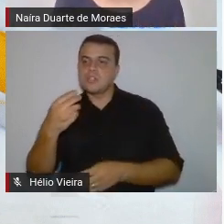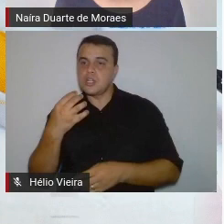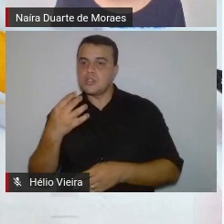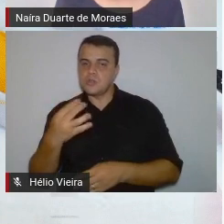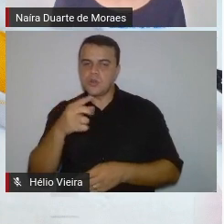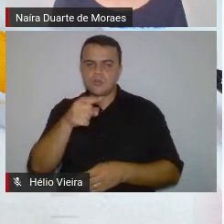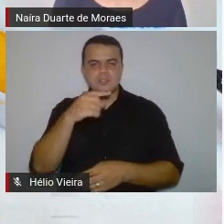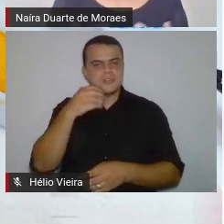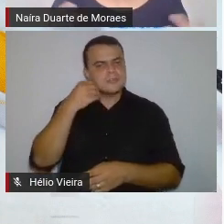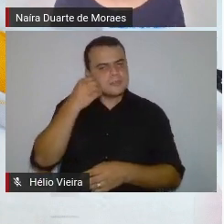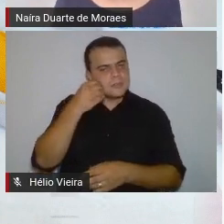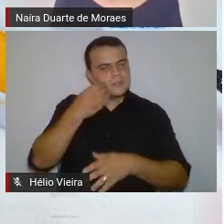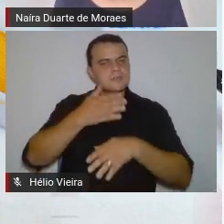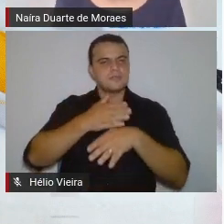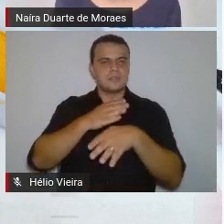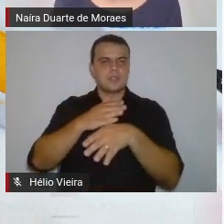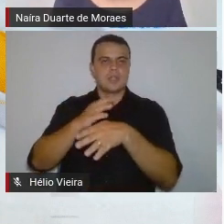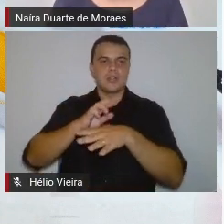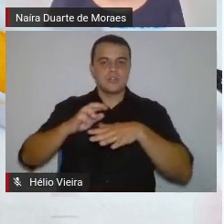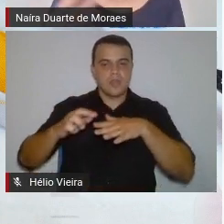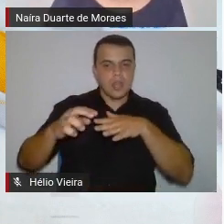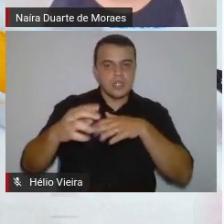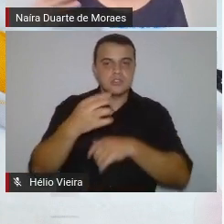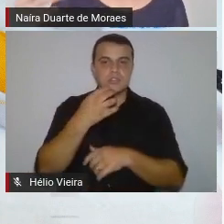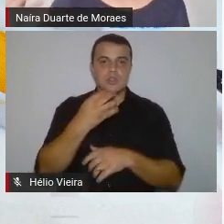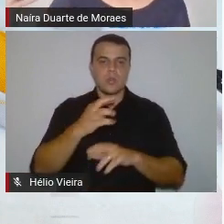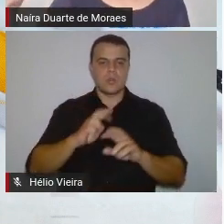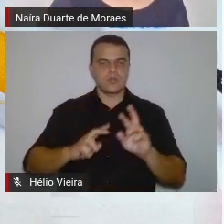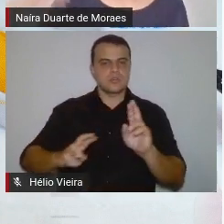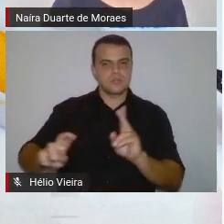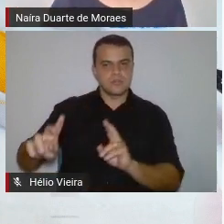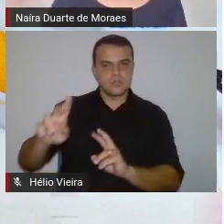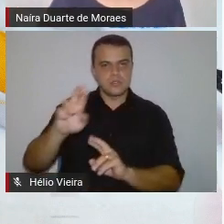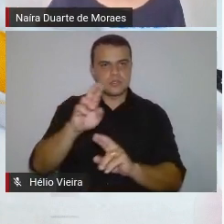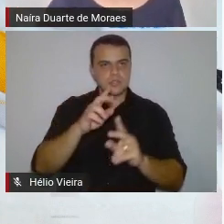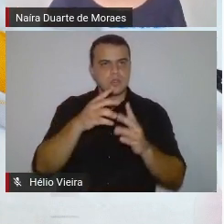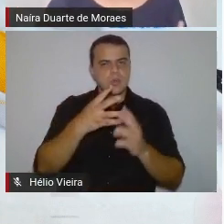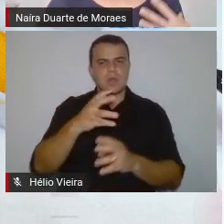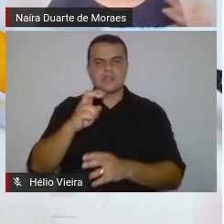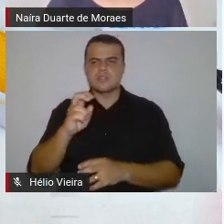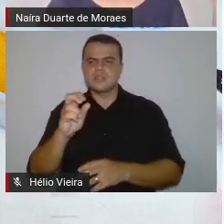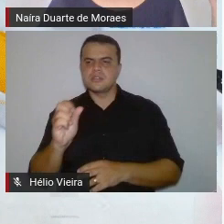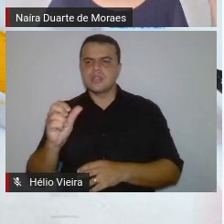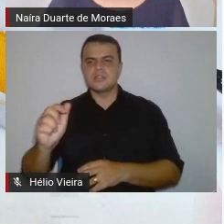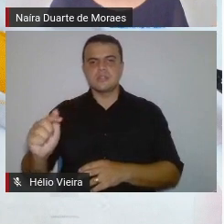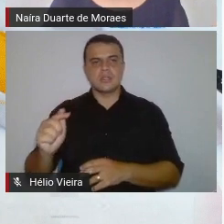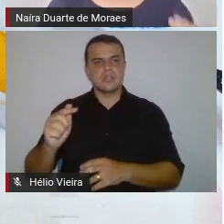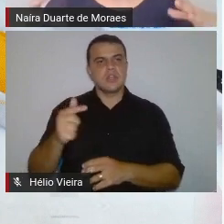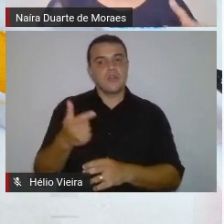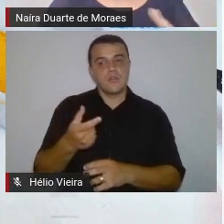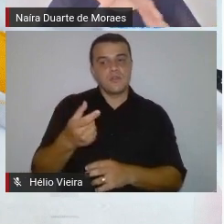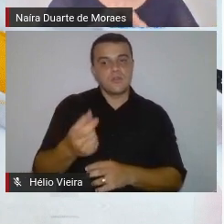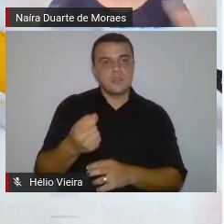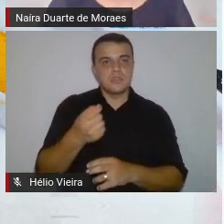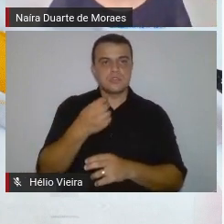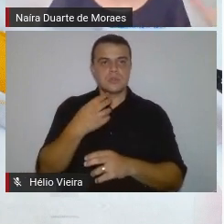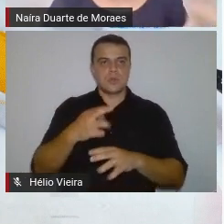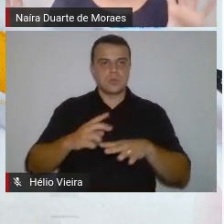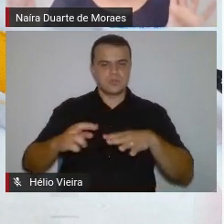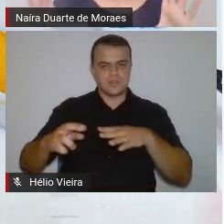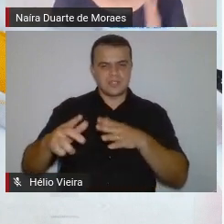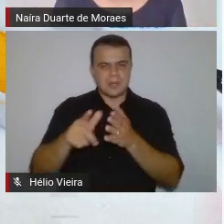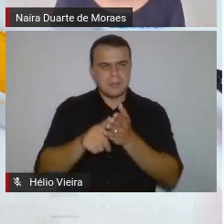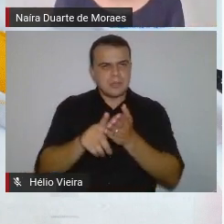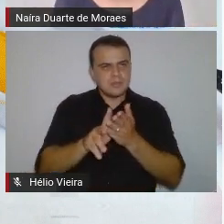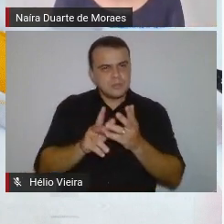tenham testado com várias cores diferentes, né, misturando 4, 5, 6, 7, 20 cores ao mesmo tempo. Às vezes o papel inteiro,